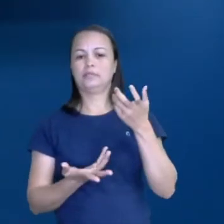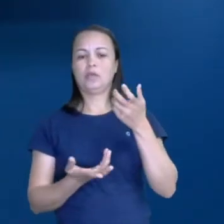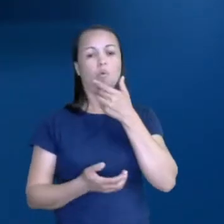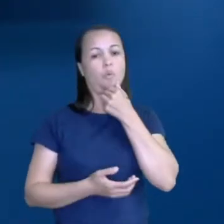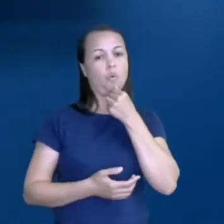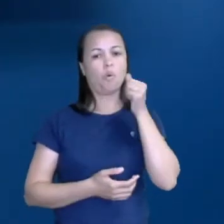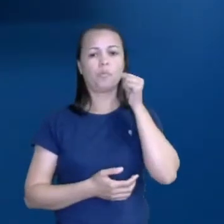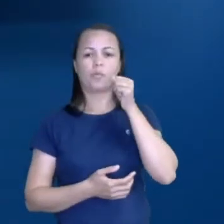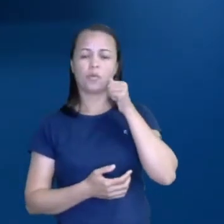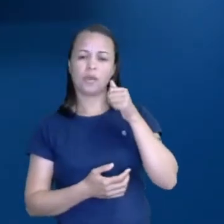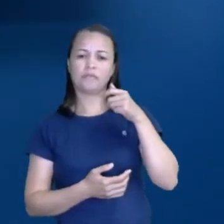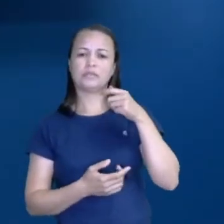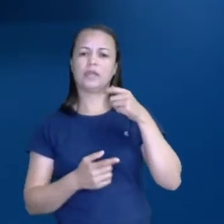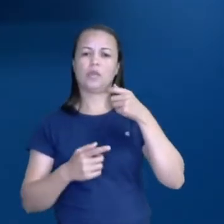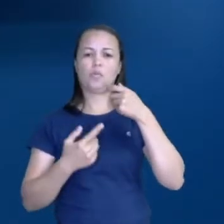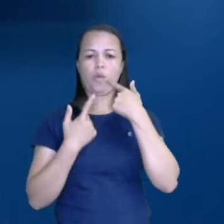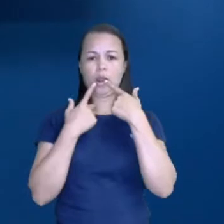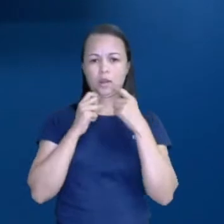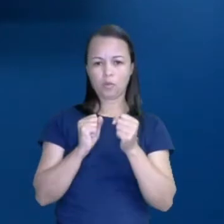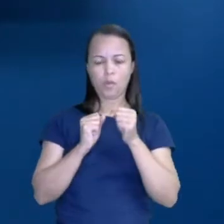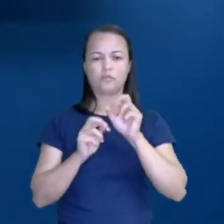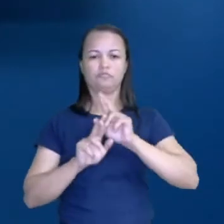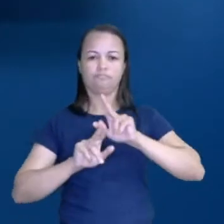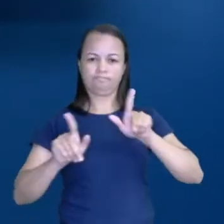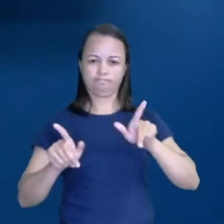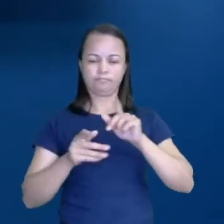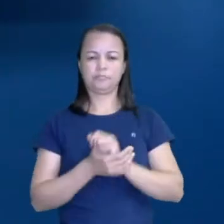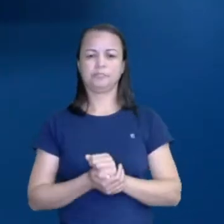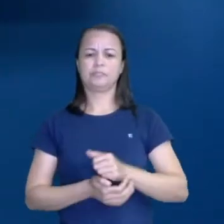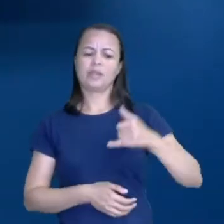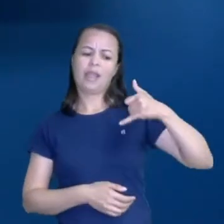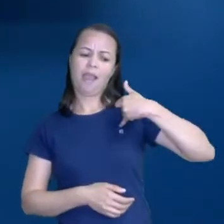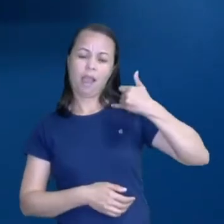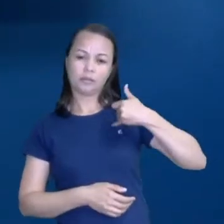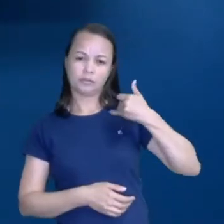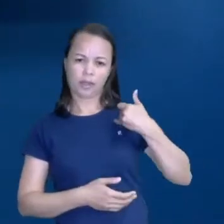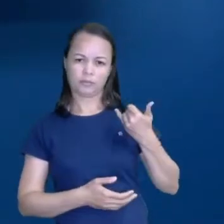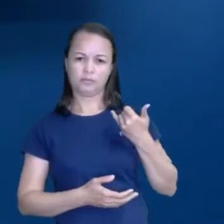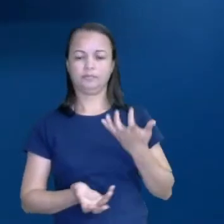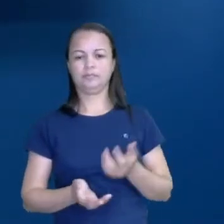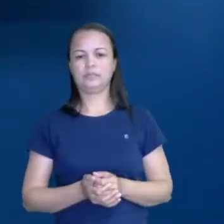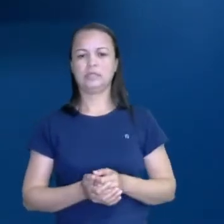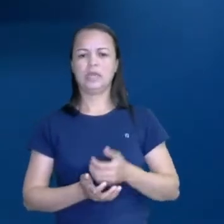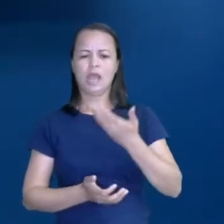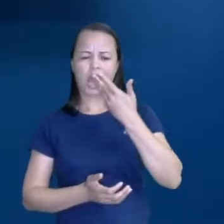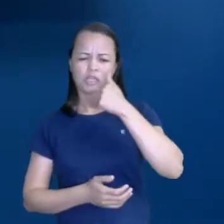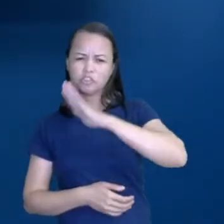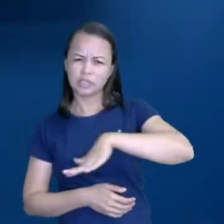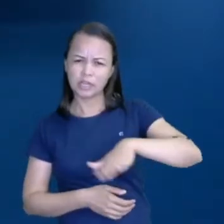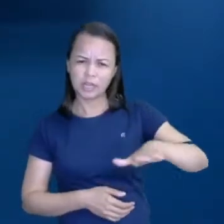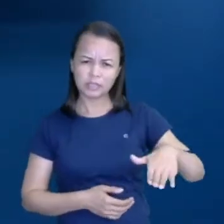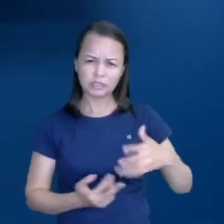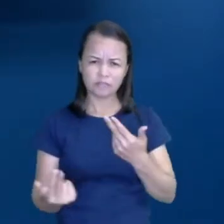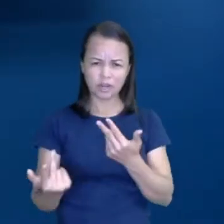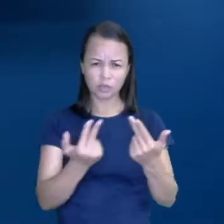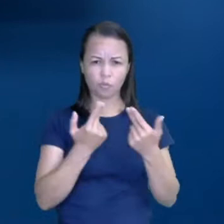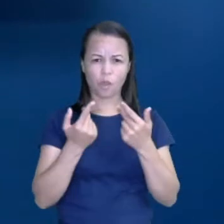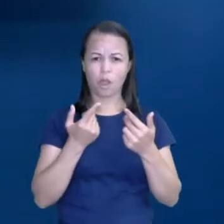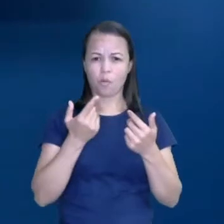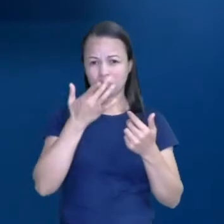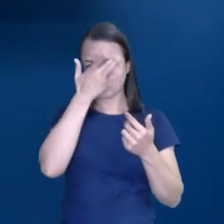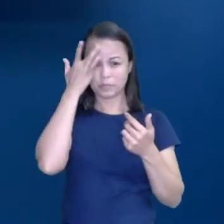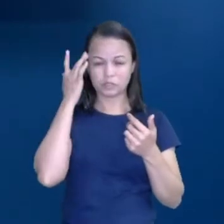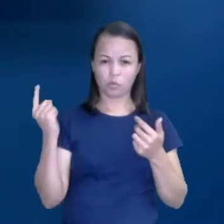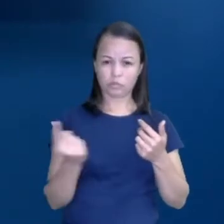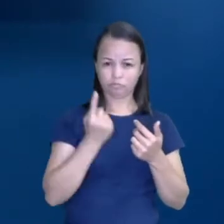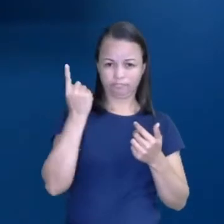também vai ter uma linguagem diferente. A idade. As crianças falam da mesma forma que os adultos?